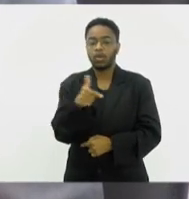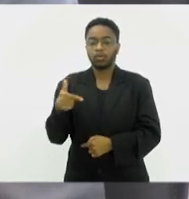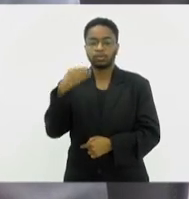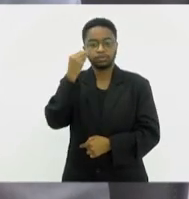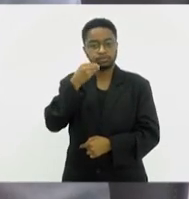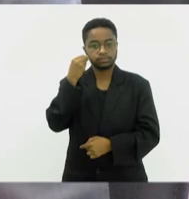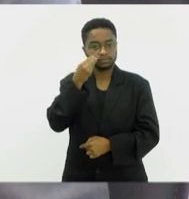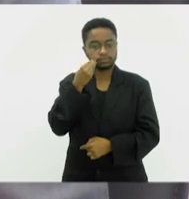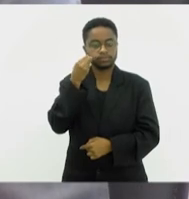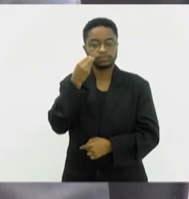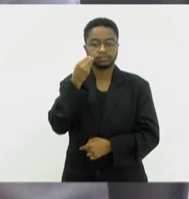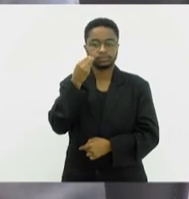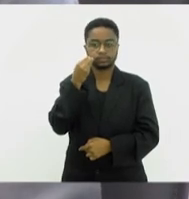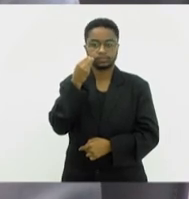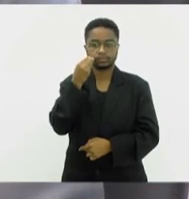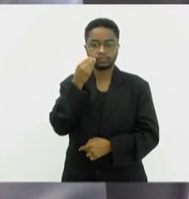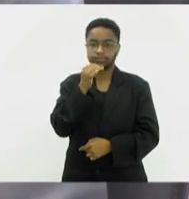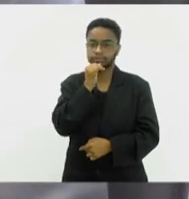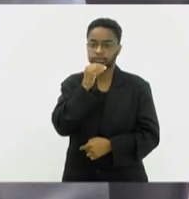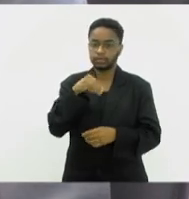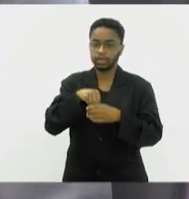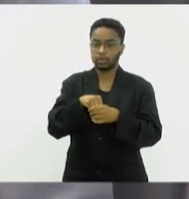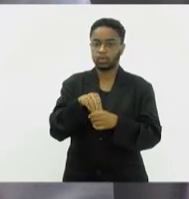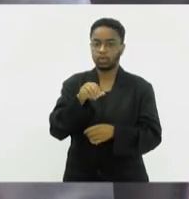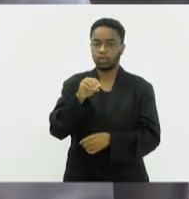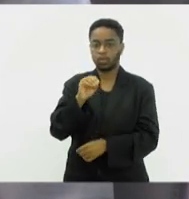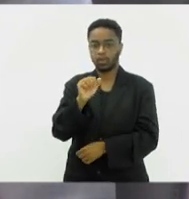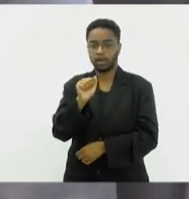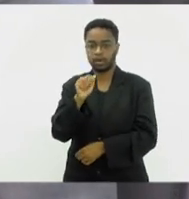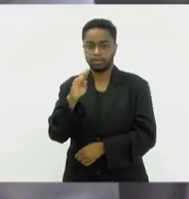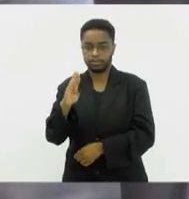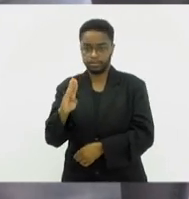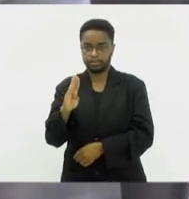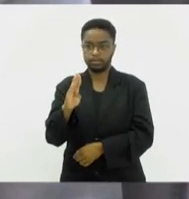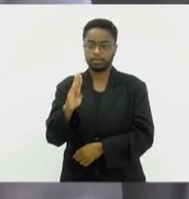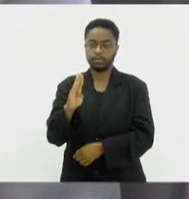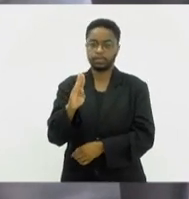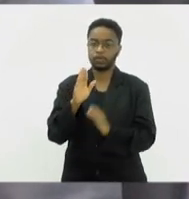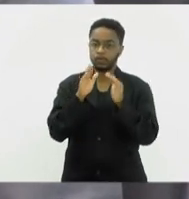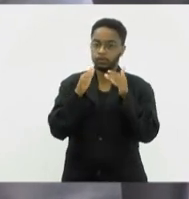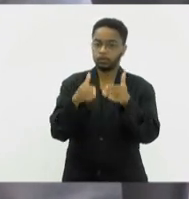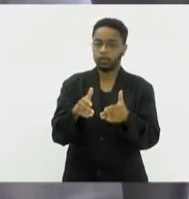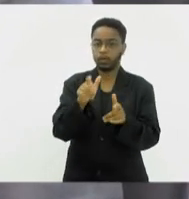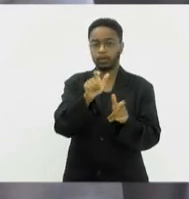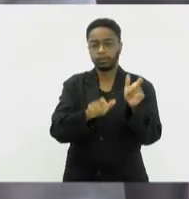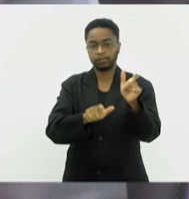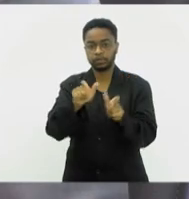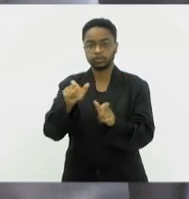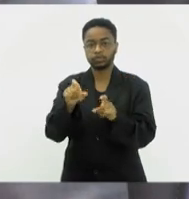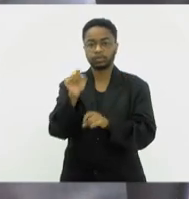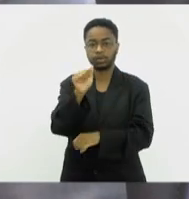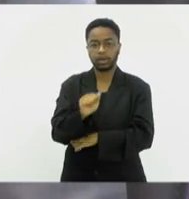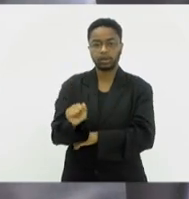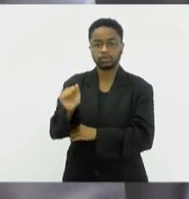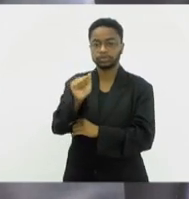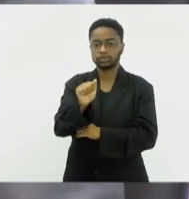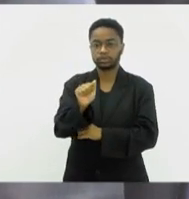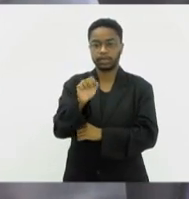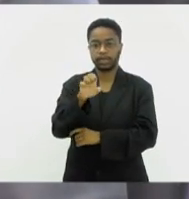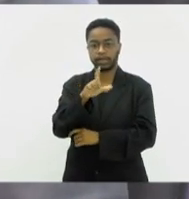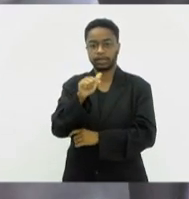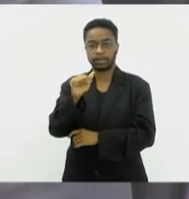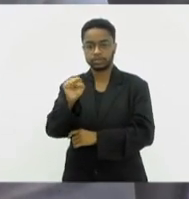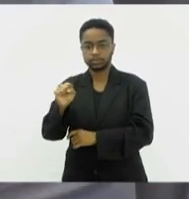como... na própria OAB e tal, voltado a pessoas, associação, elas, existem